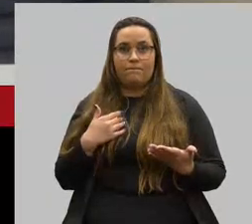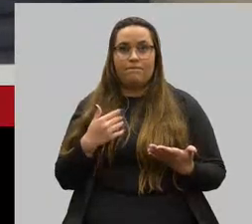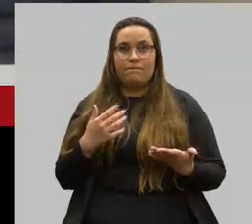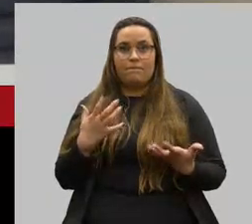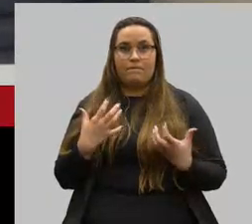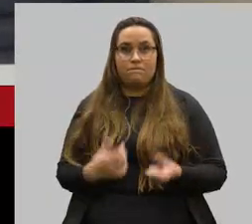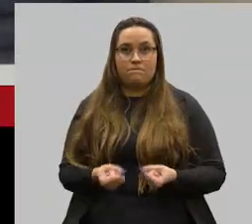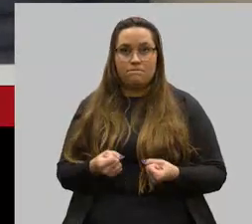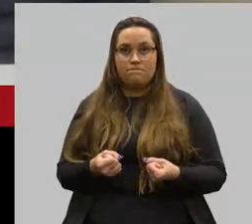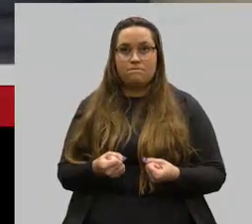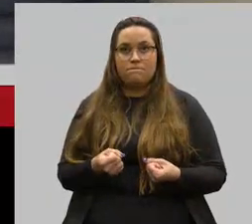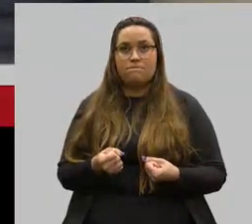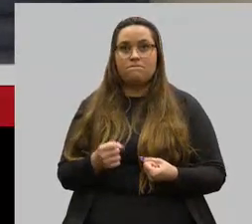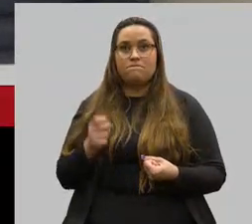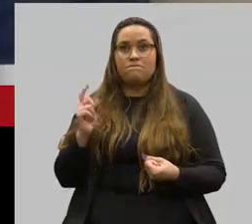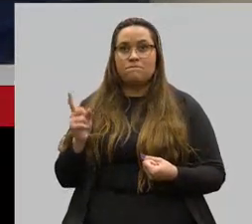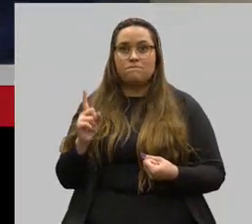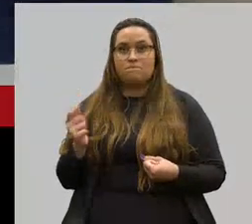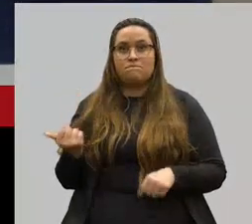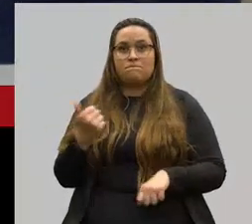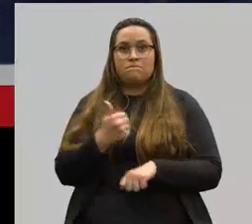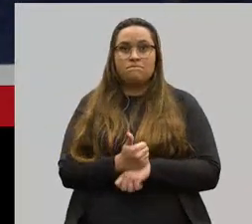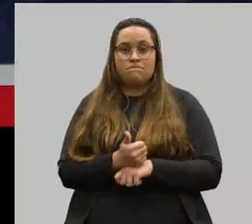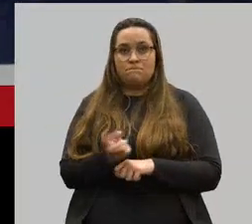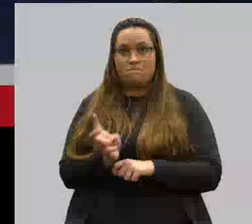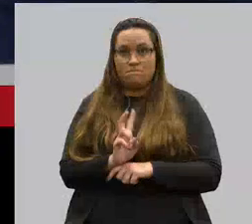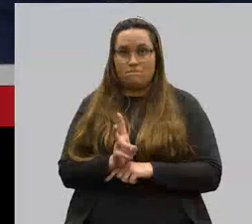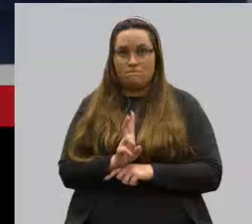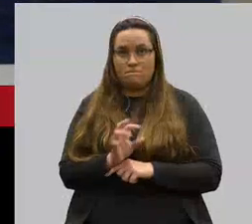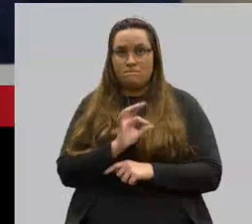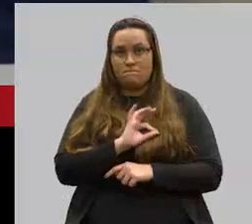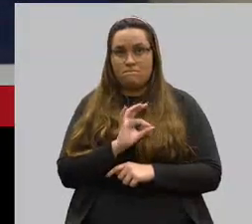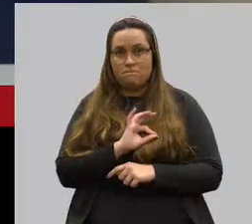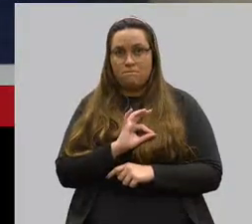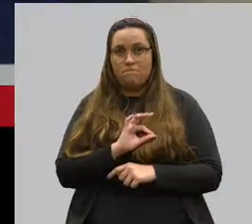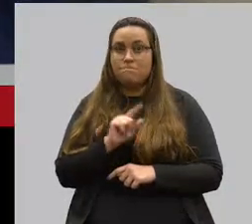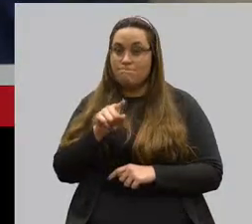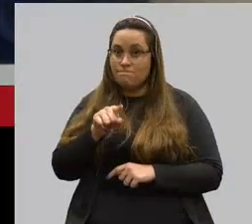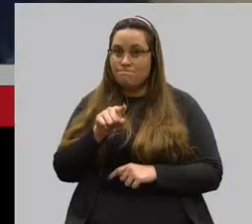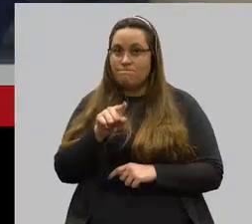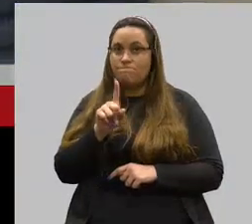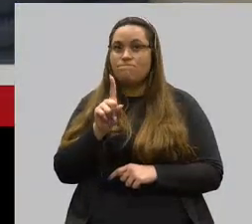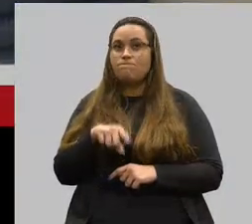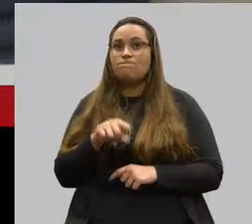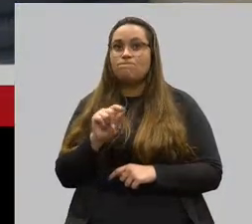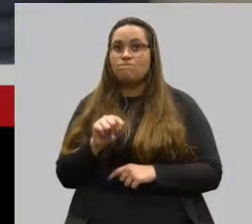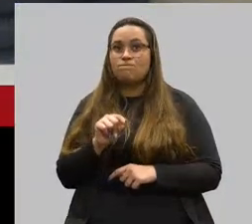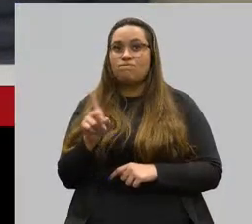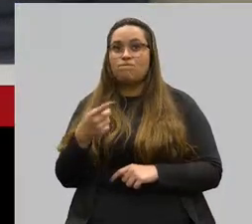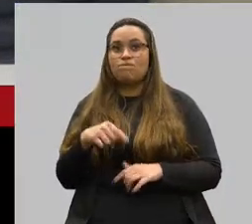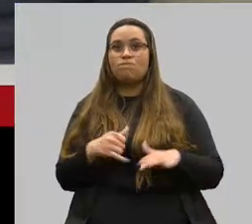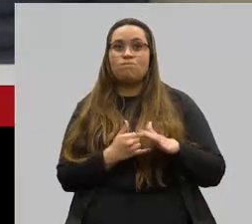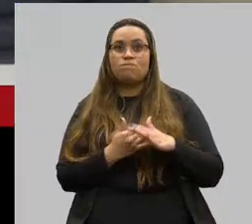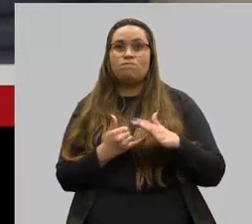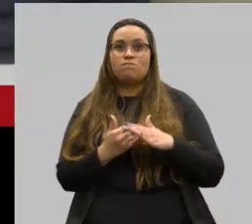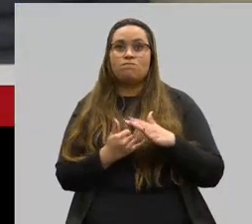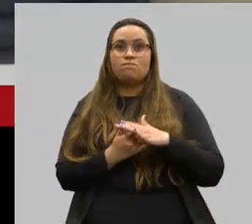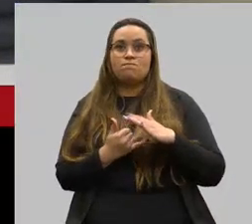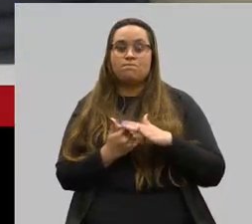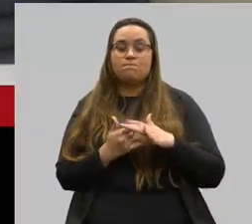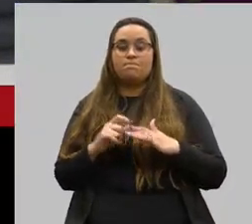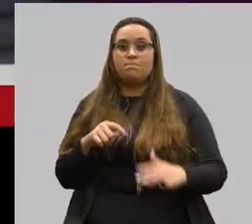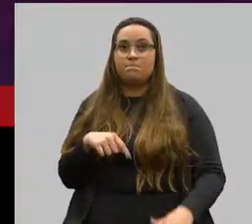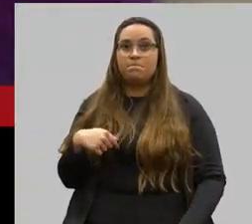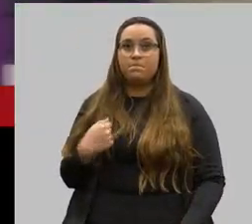primeiras reuniões que fizemos eh o ano passado foi exatamente com as entidades de classe para que nós tivéssemos